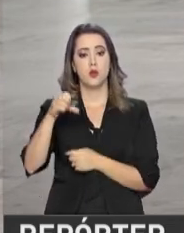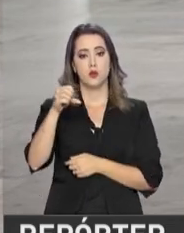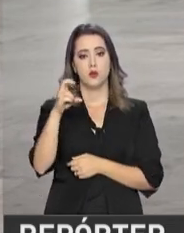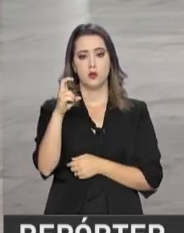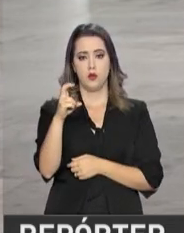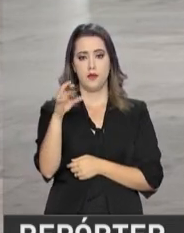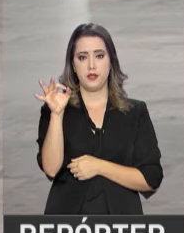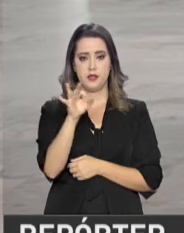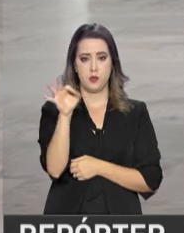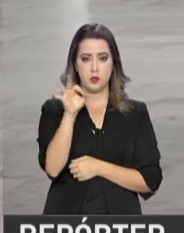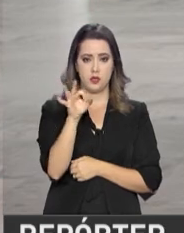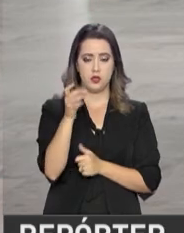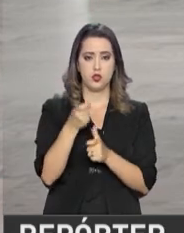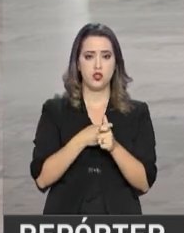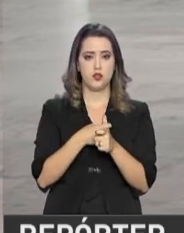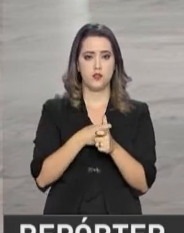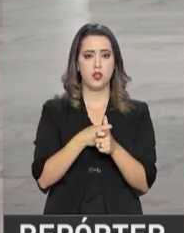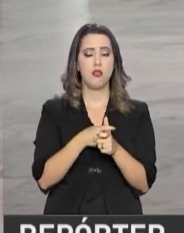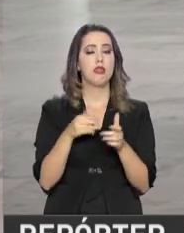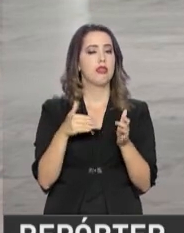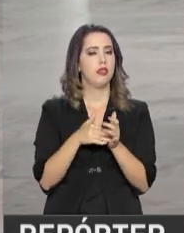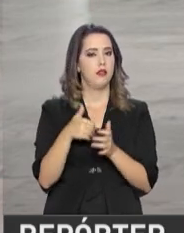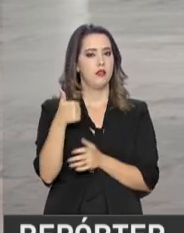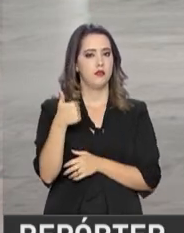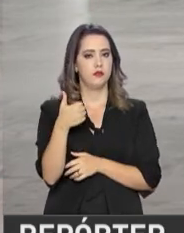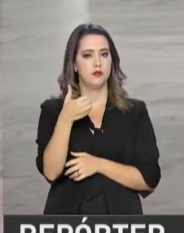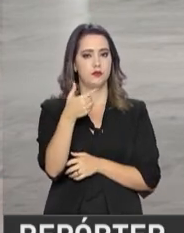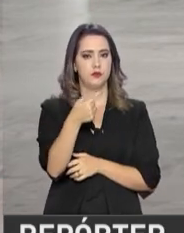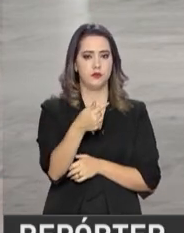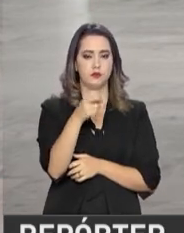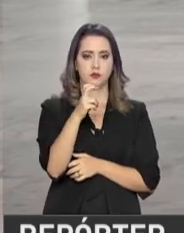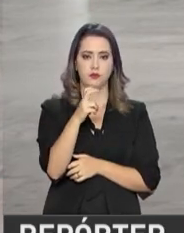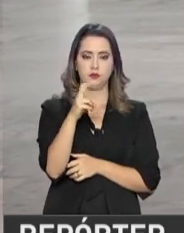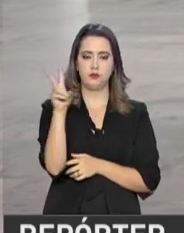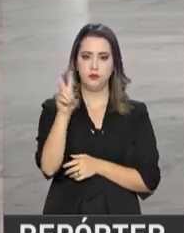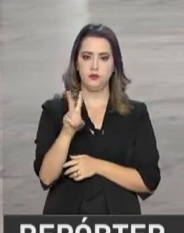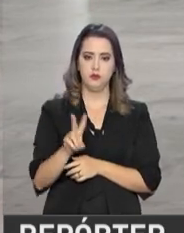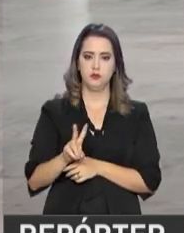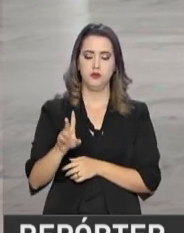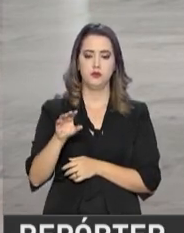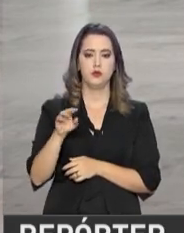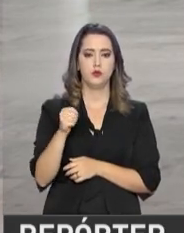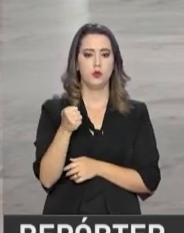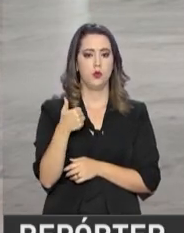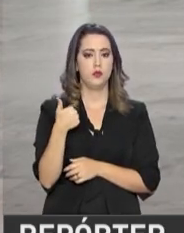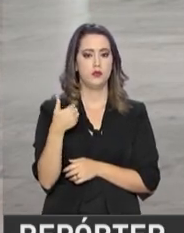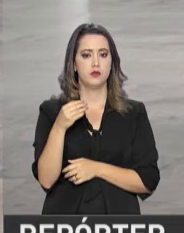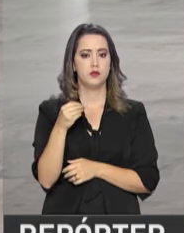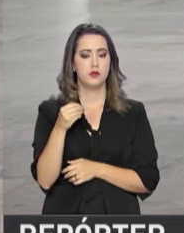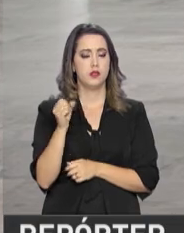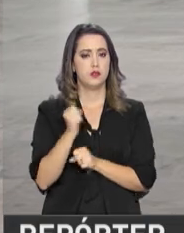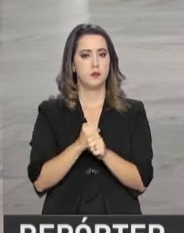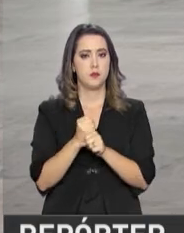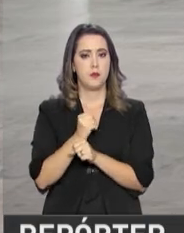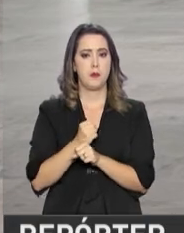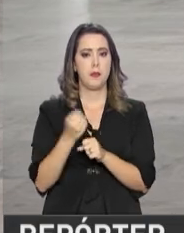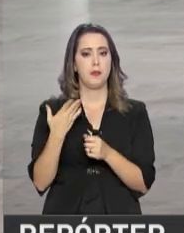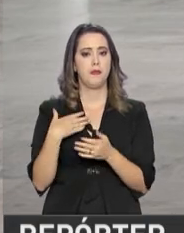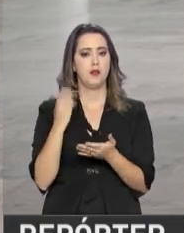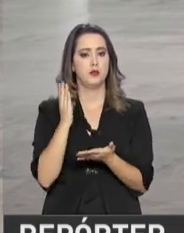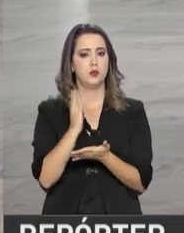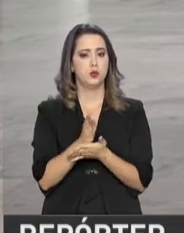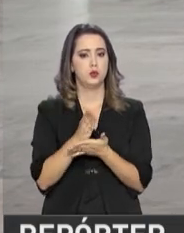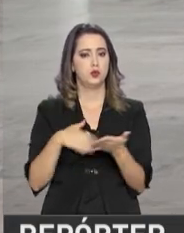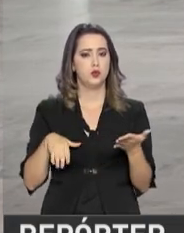restantes em até cento e setenta e cinco vezes quase dez anos com o abatimento de 50%